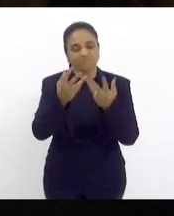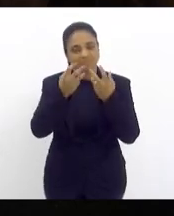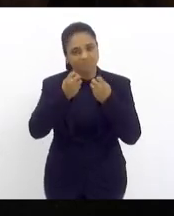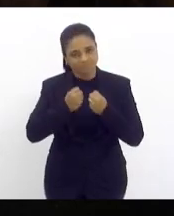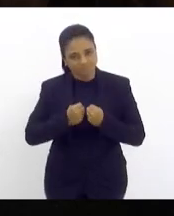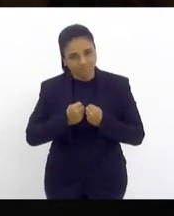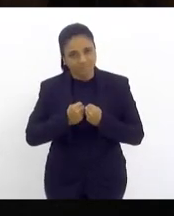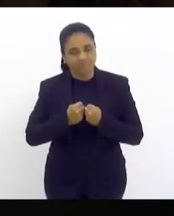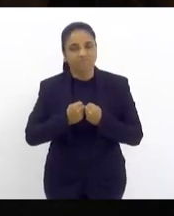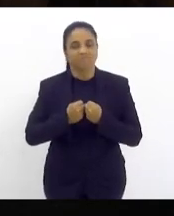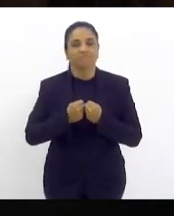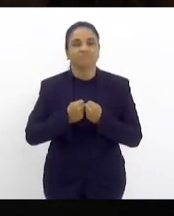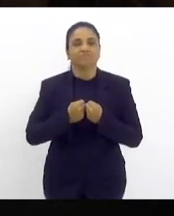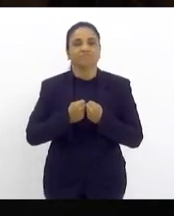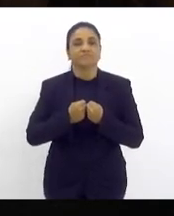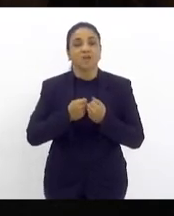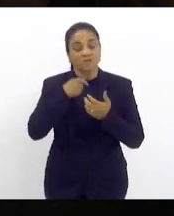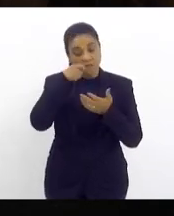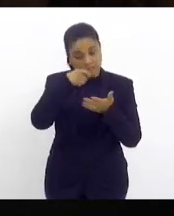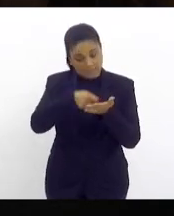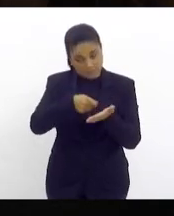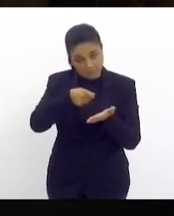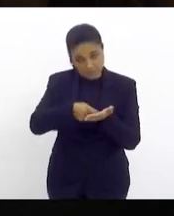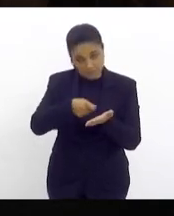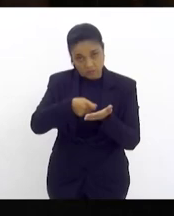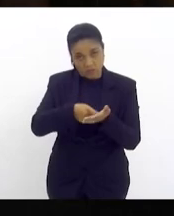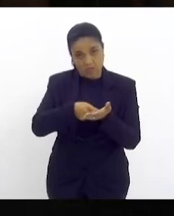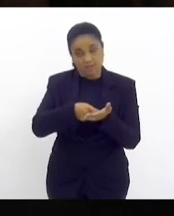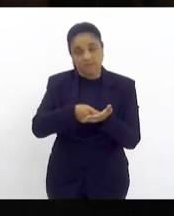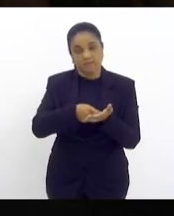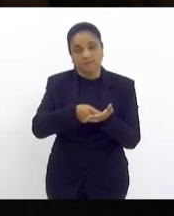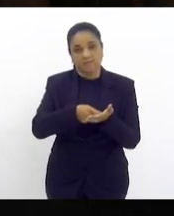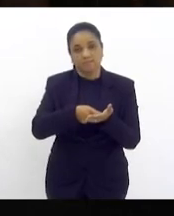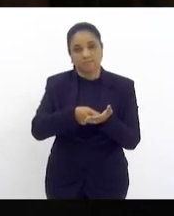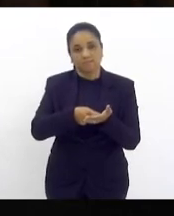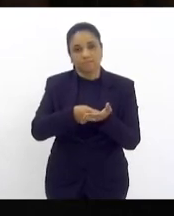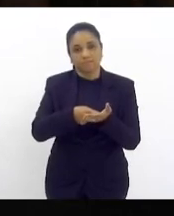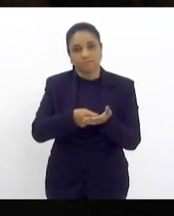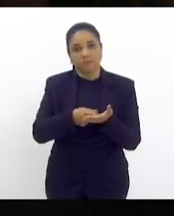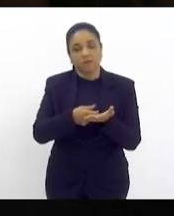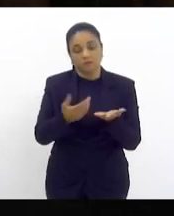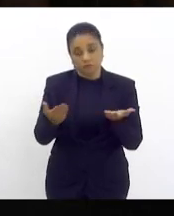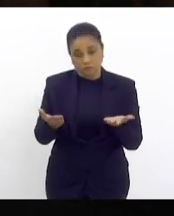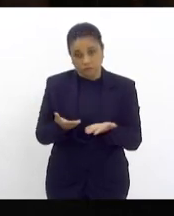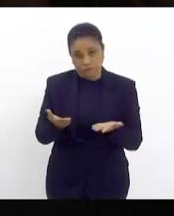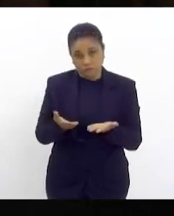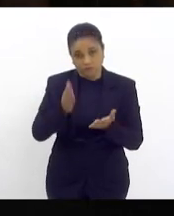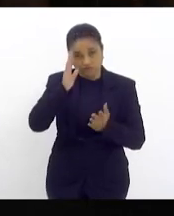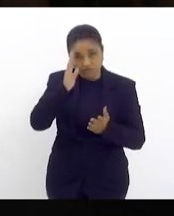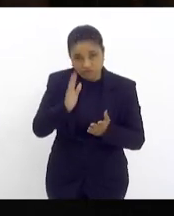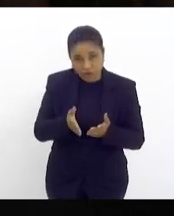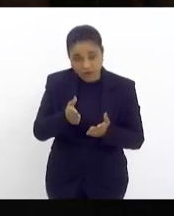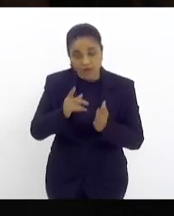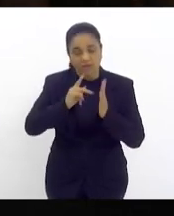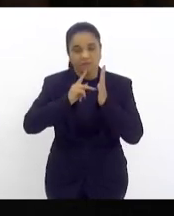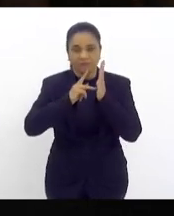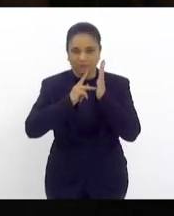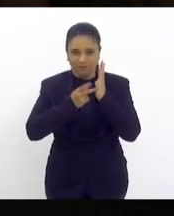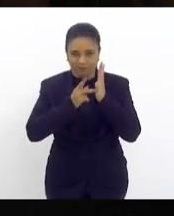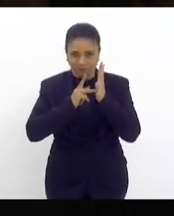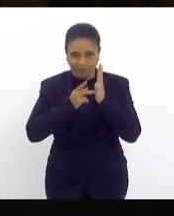fica também a nossa exigência em relação ao recebimento desde já do sindicato